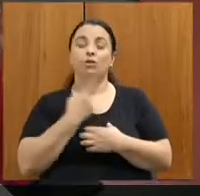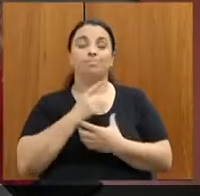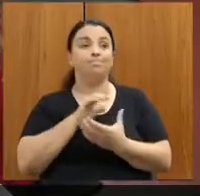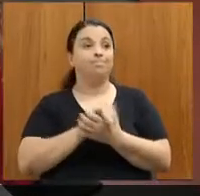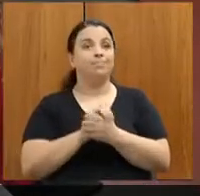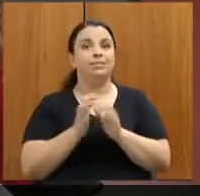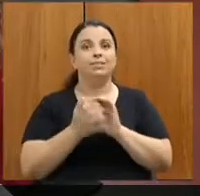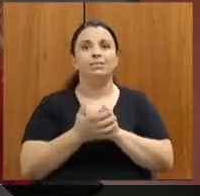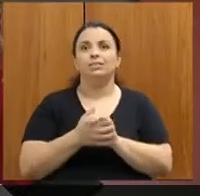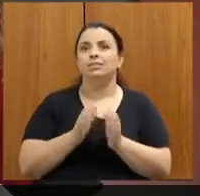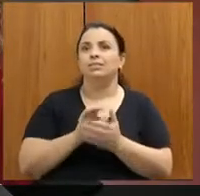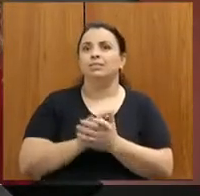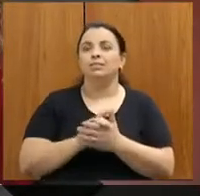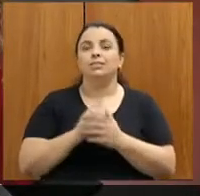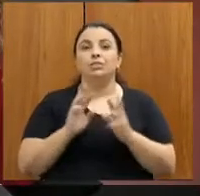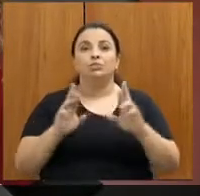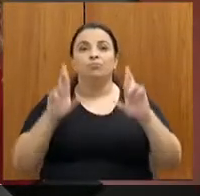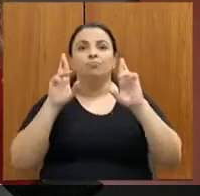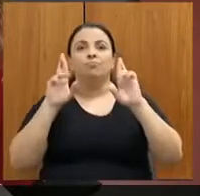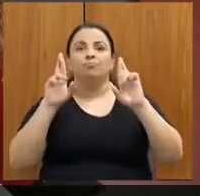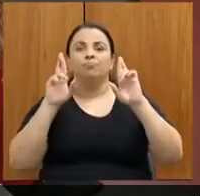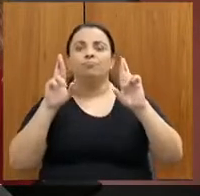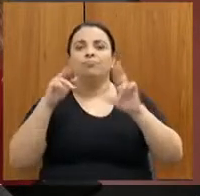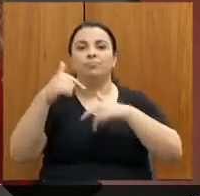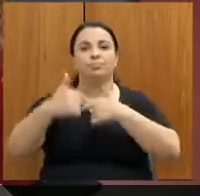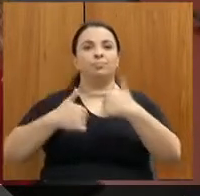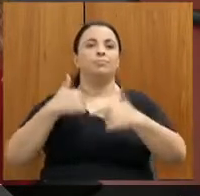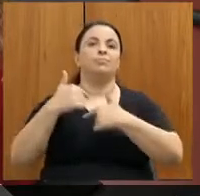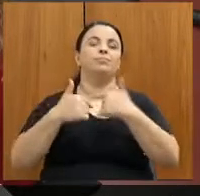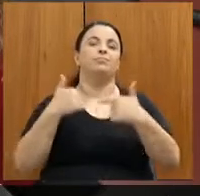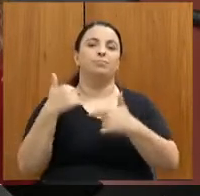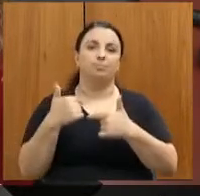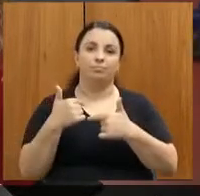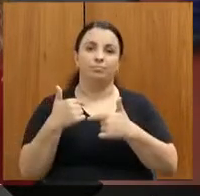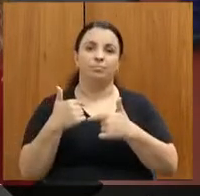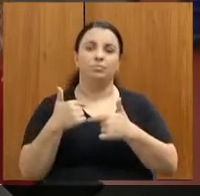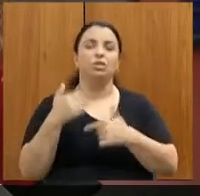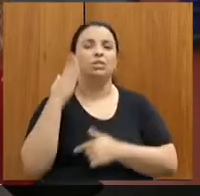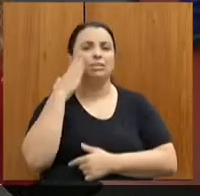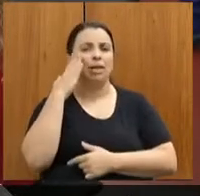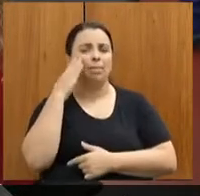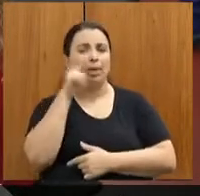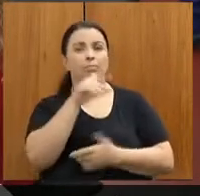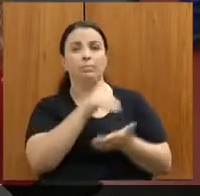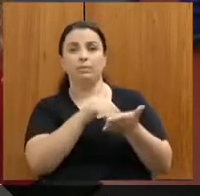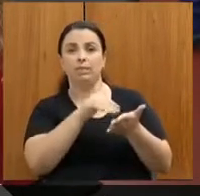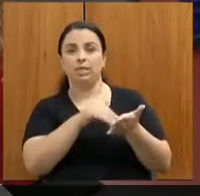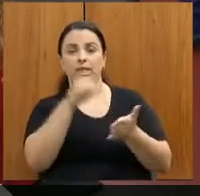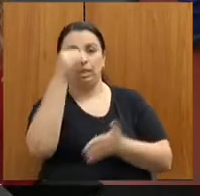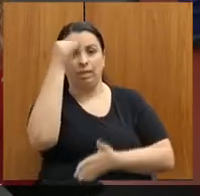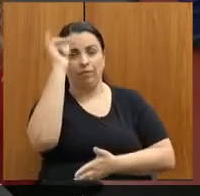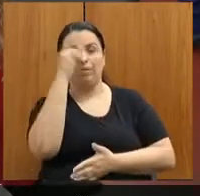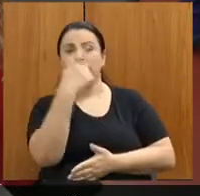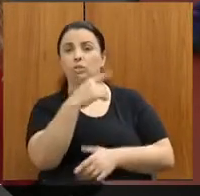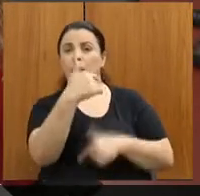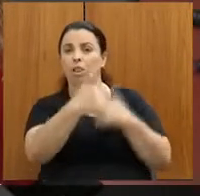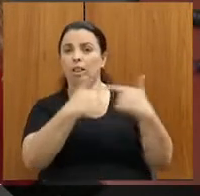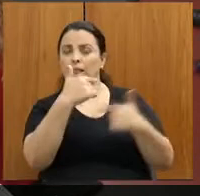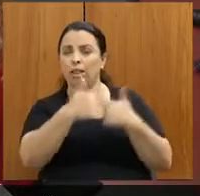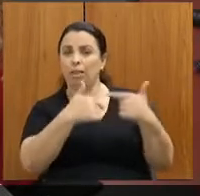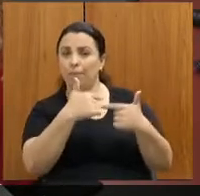de esperança de trabalho sabemos o trabalho desenvolvido pela Secretaria da Fazenda durante a